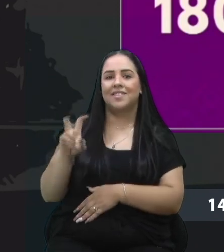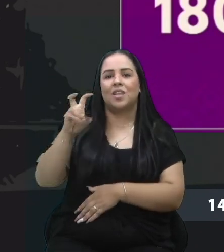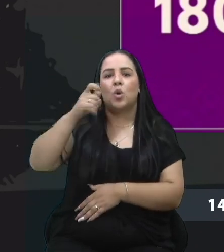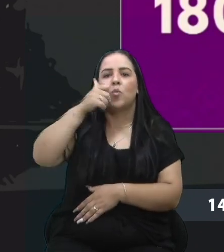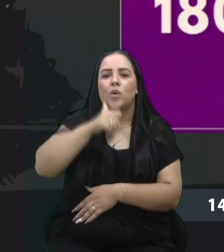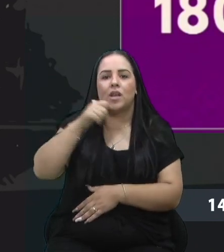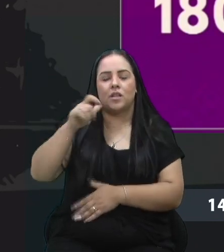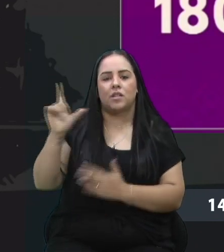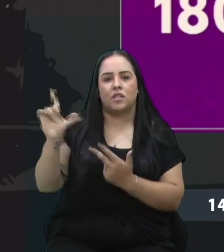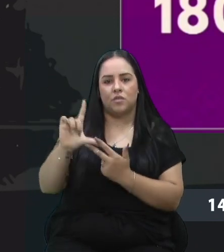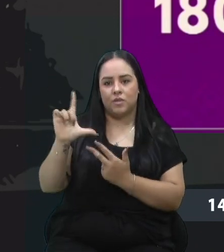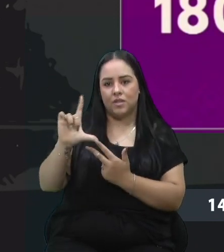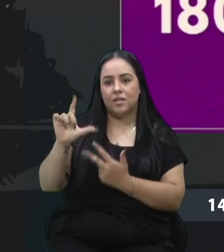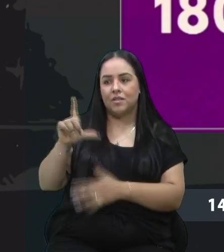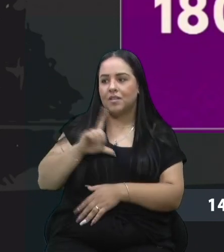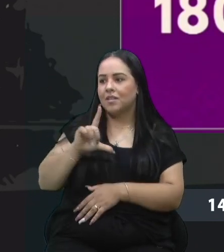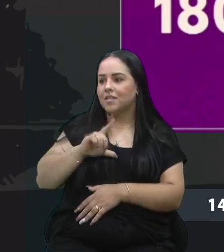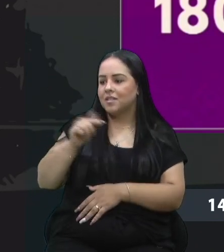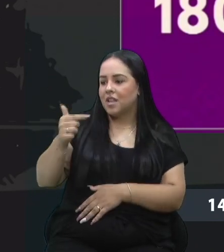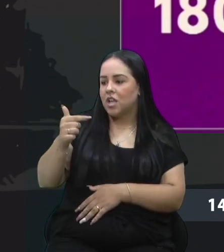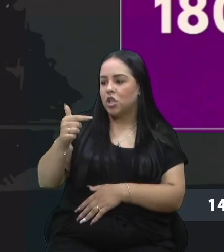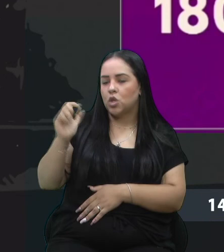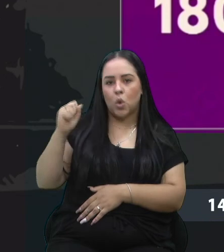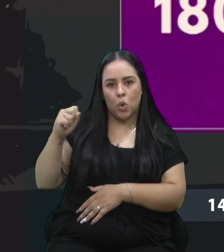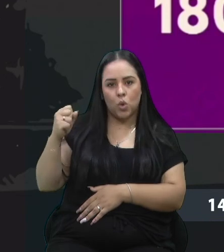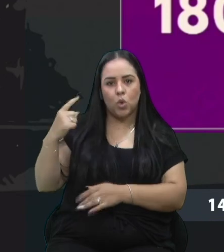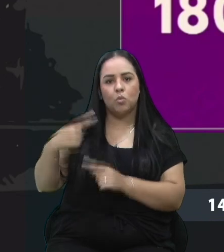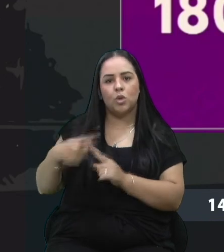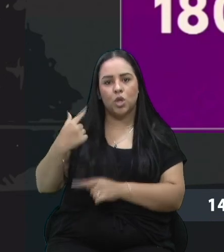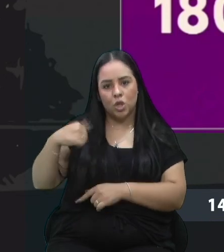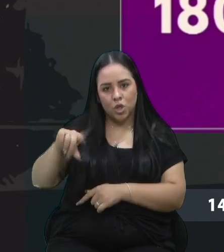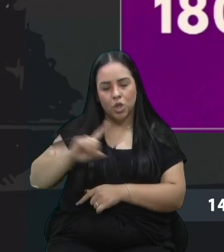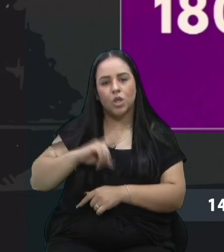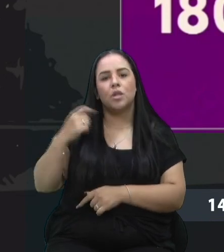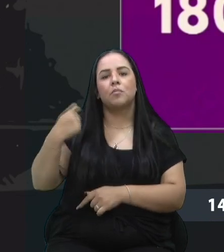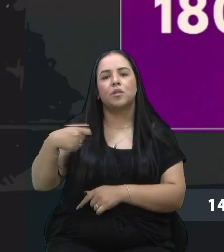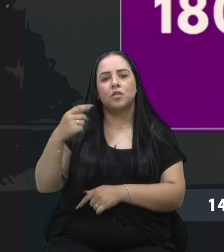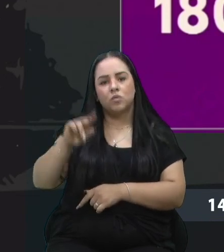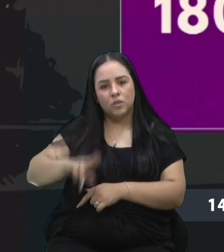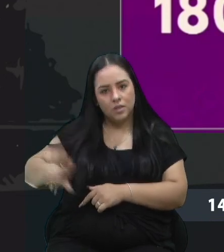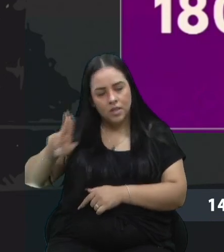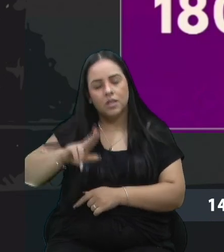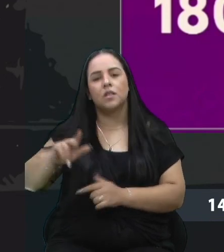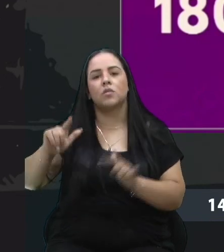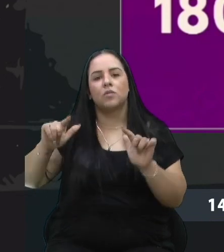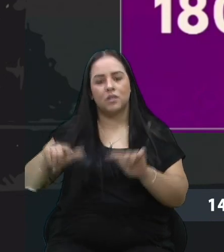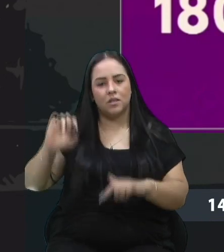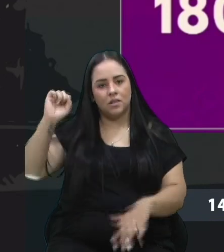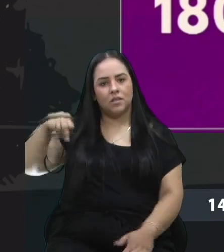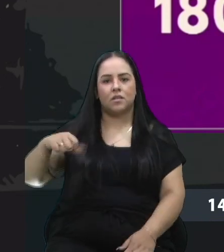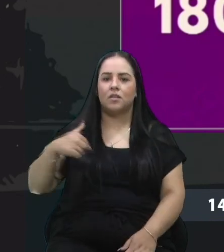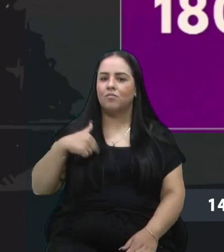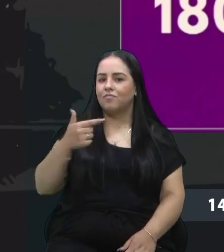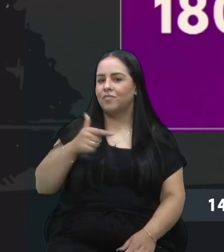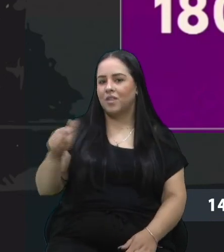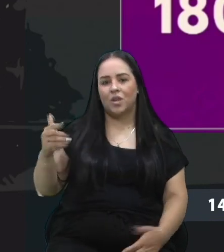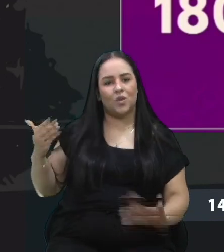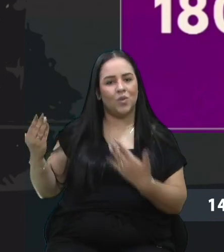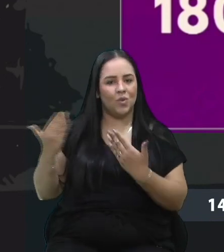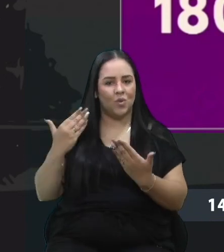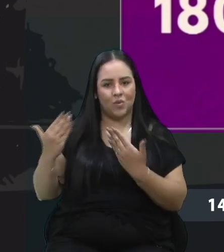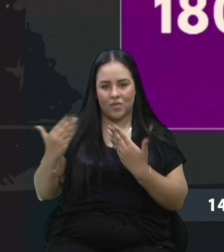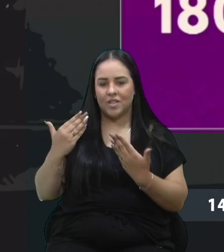Legislativo caxiense, 7, 8, porque precisamos sim ocupar esses espaços, e eu não tenho dúvida alguma